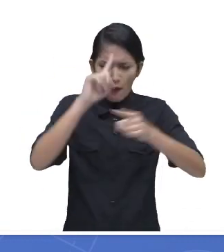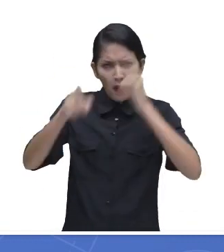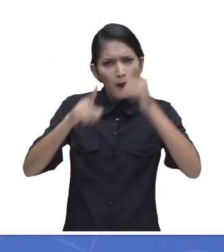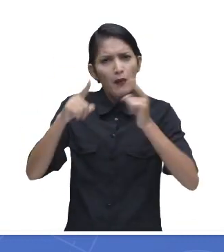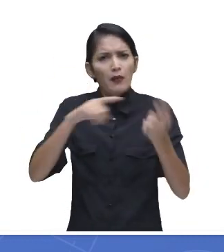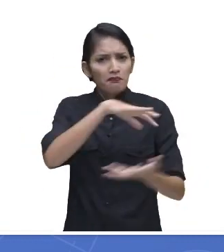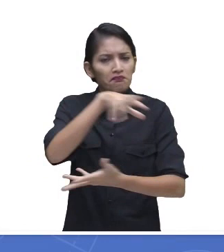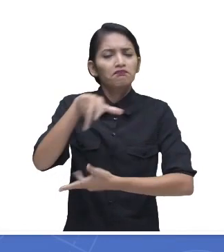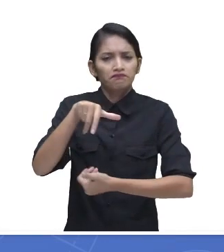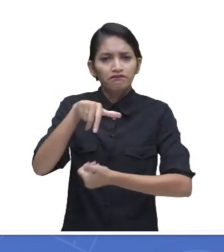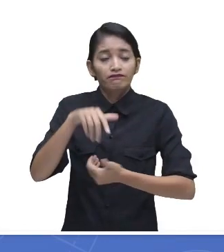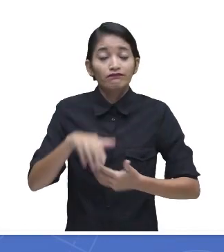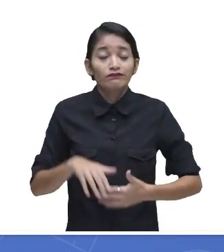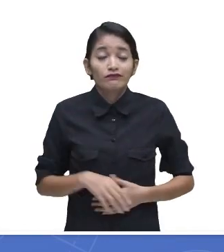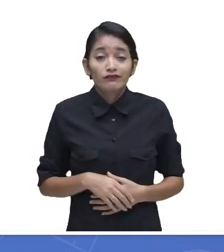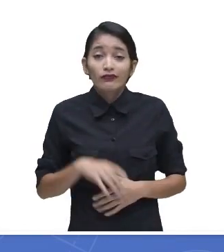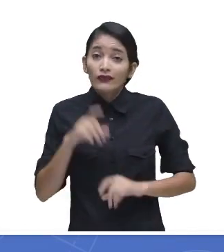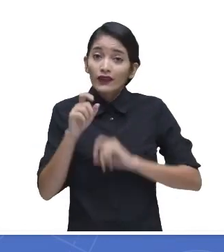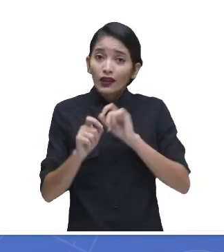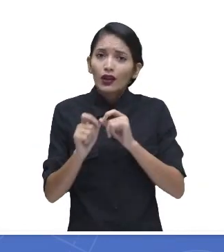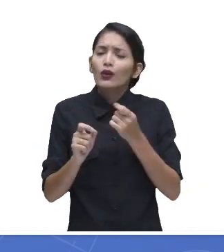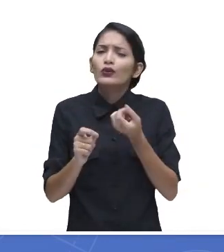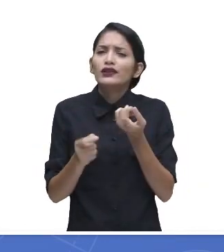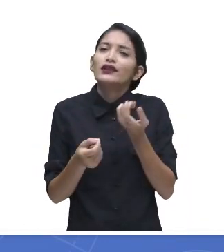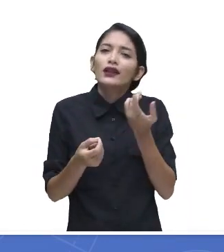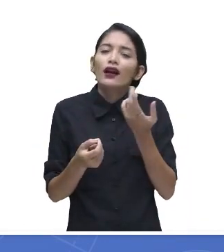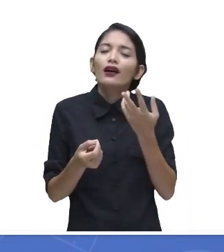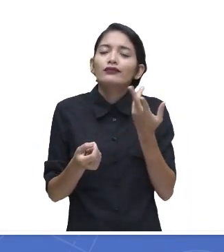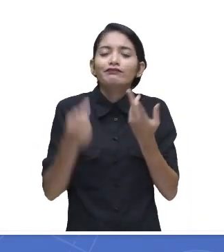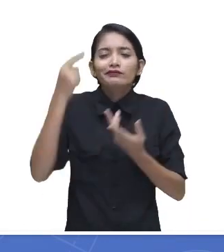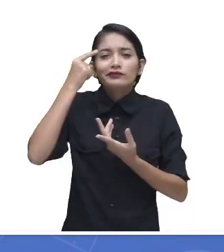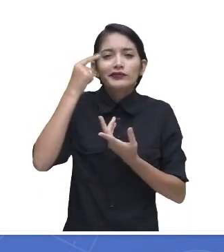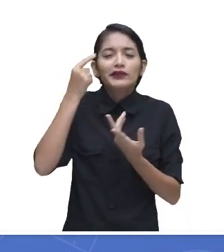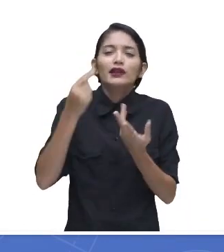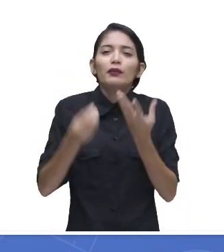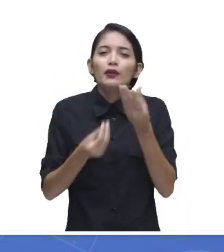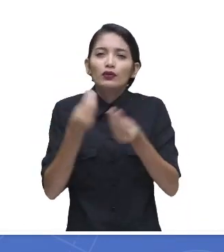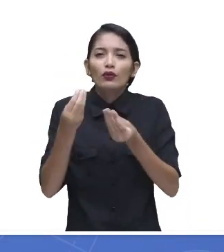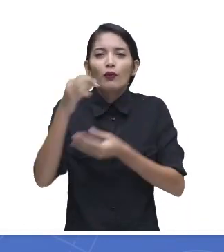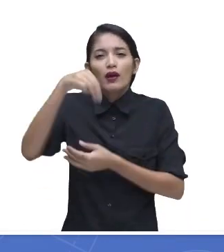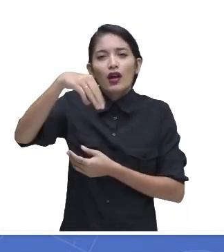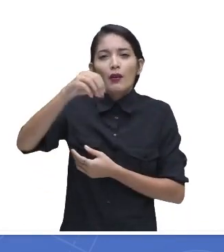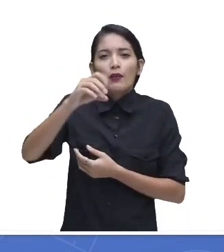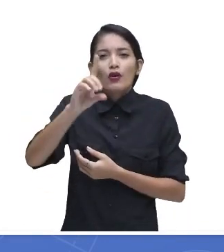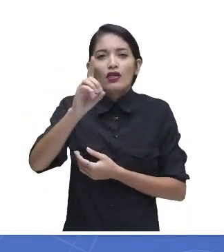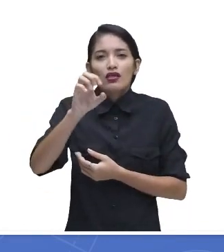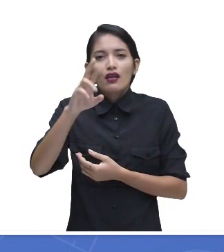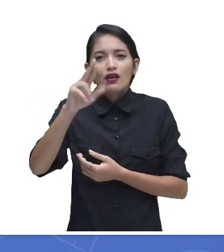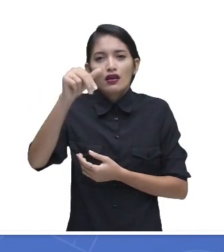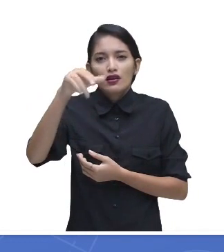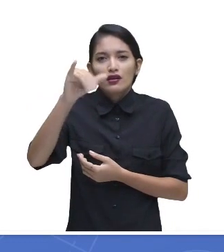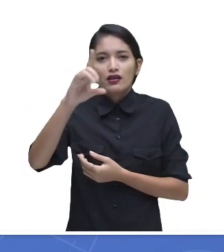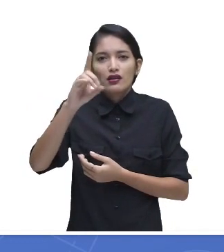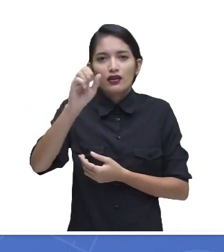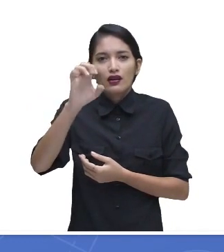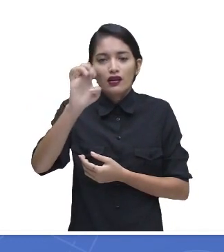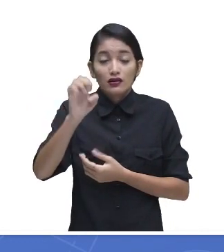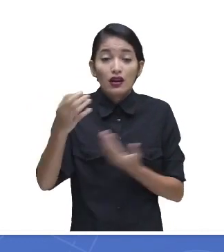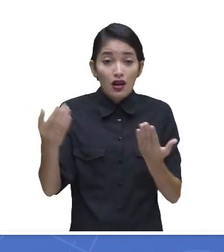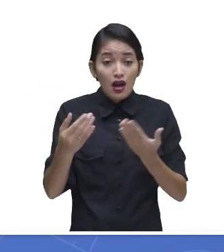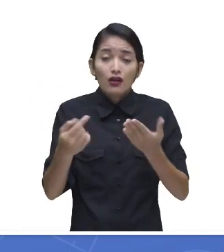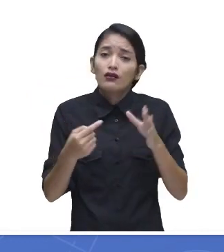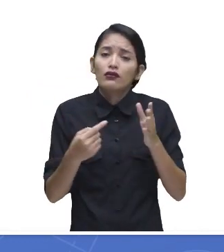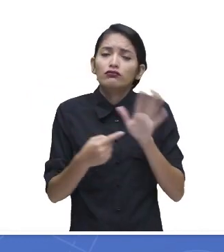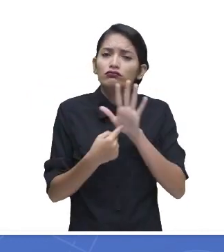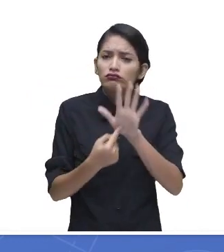Então, é isso que está um pouco por trás dessa ideia de modernidade. Eu vou mostrar para vocês agora um quadro, rapidamente, só para